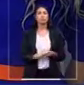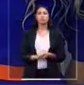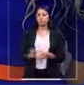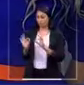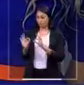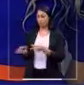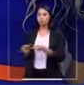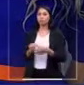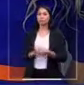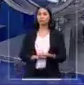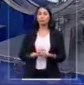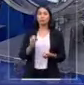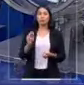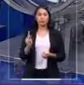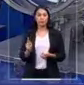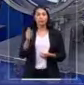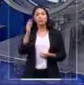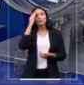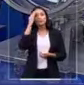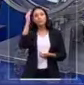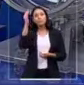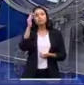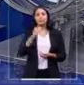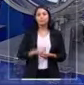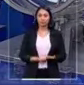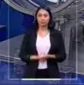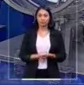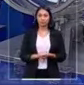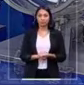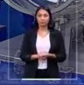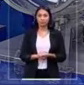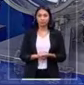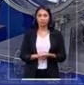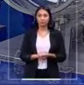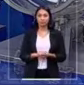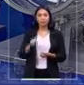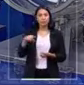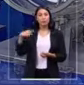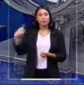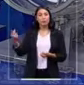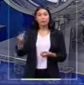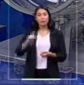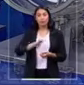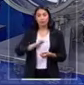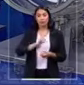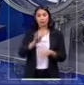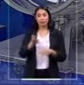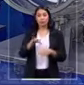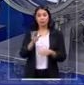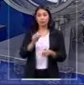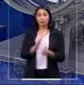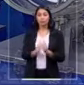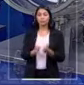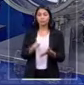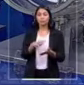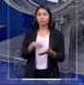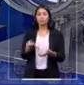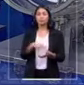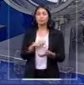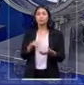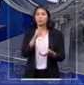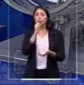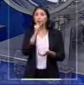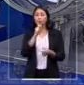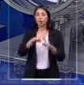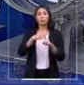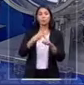Sim, confirmo. Ok, muito obrigada. Lembrando que na sequência tem sorteio da Time Mania, da Loto Mania,